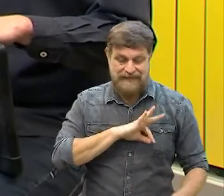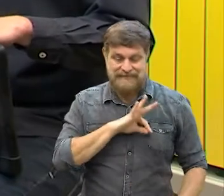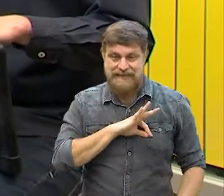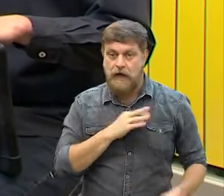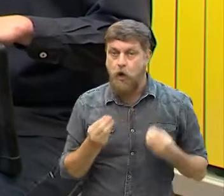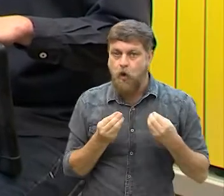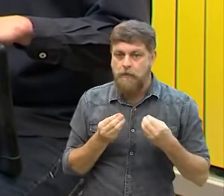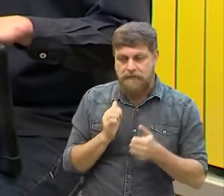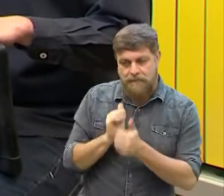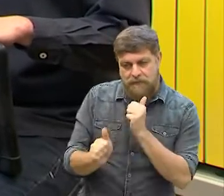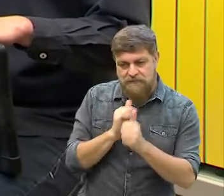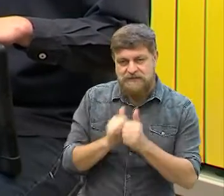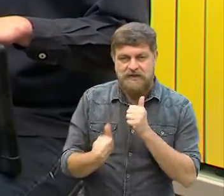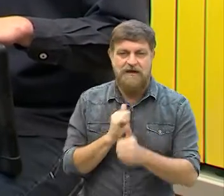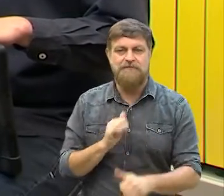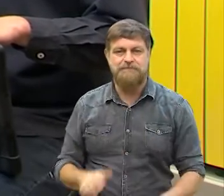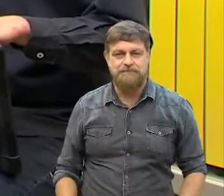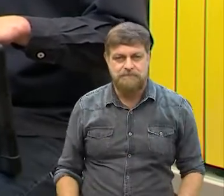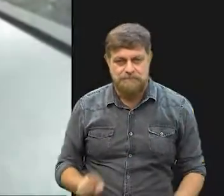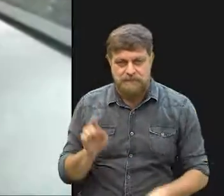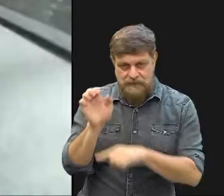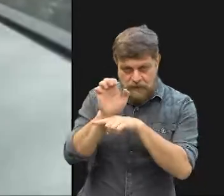E conseguiu fazer isso na Europa?